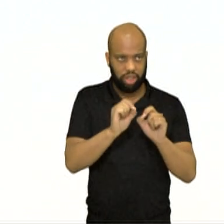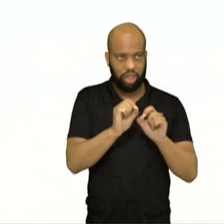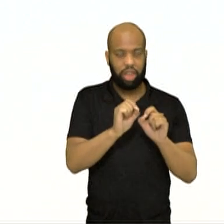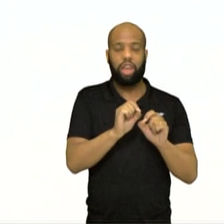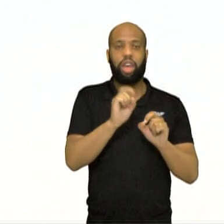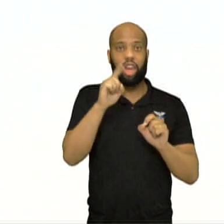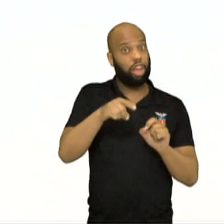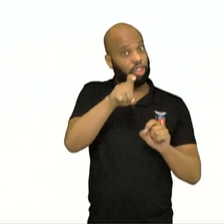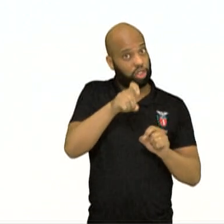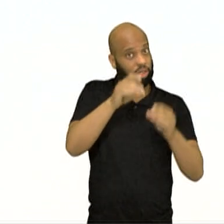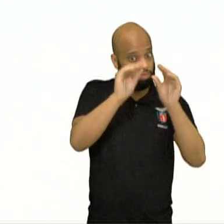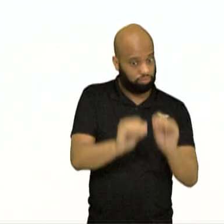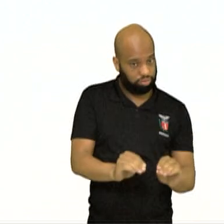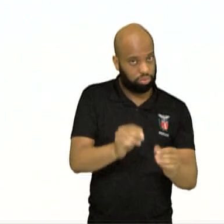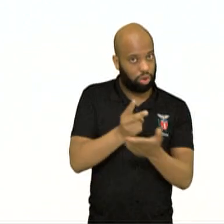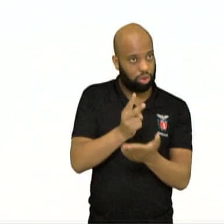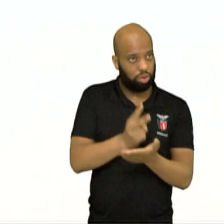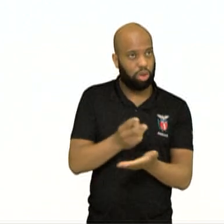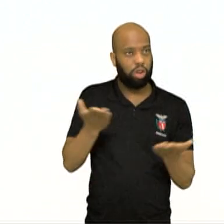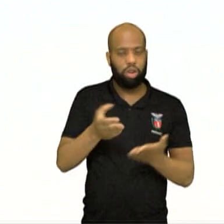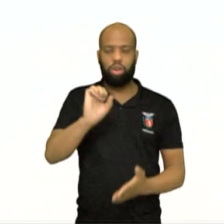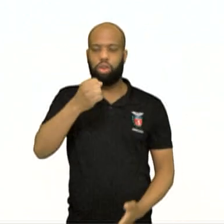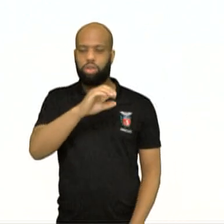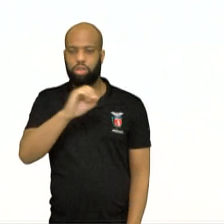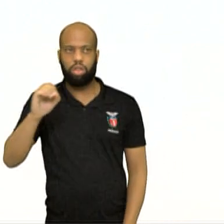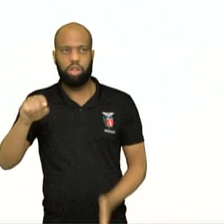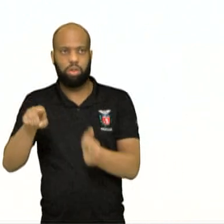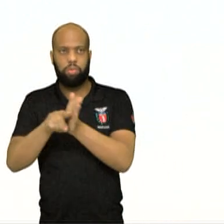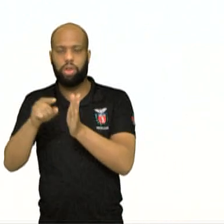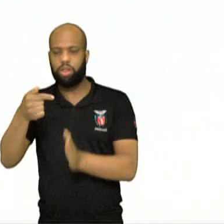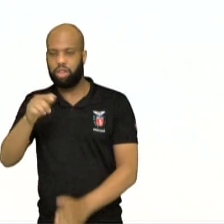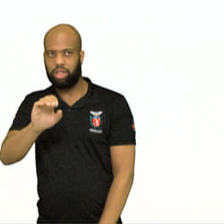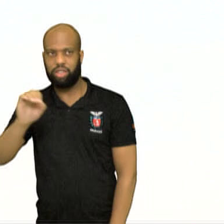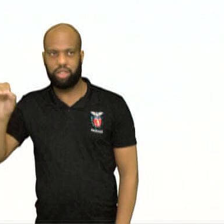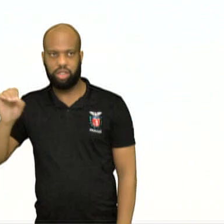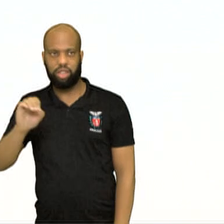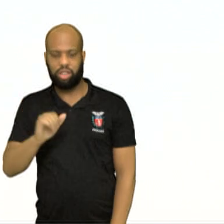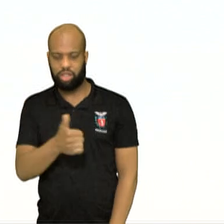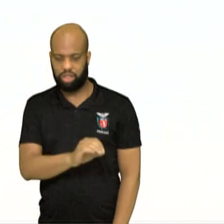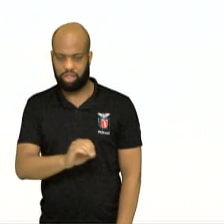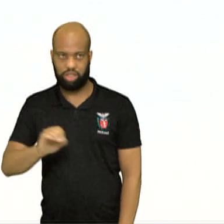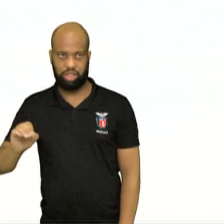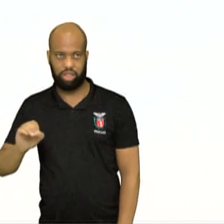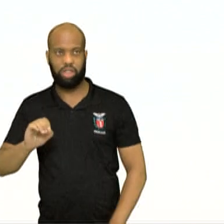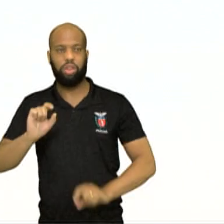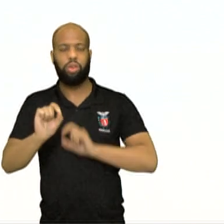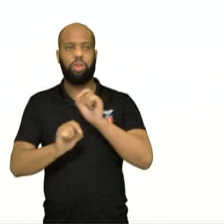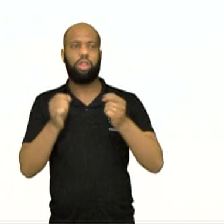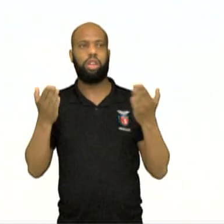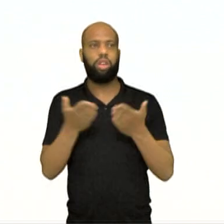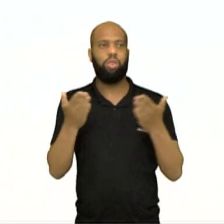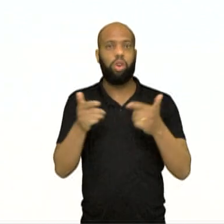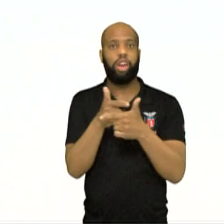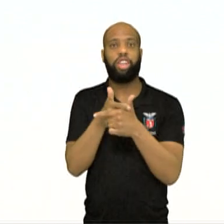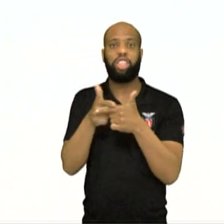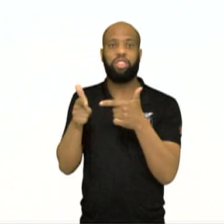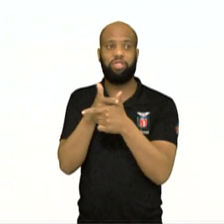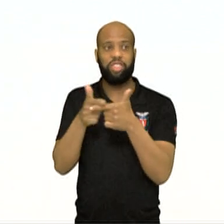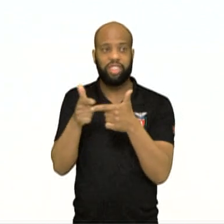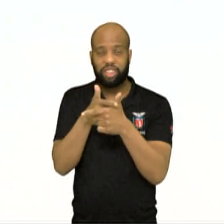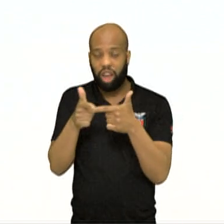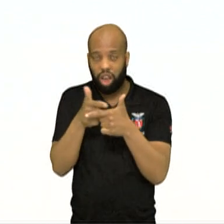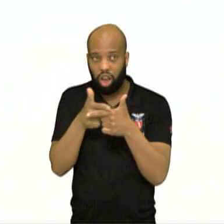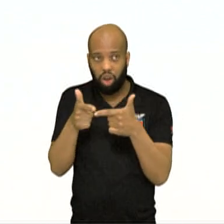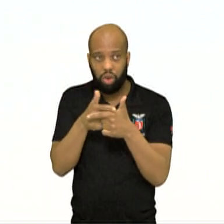X. 800 menos 700 dá 100. Princípio aqui ó, da divisão,